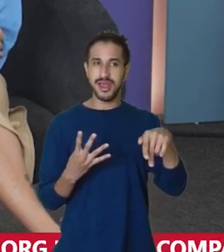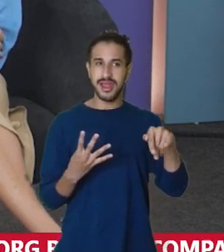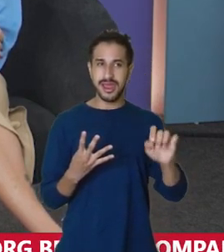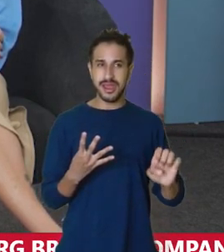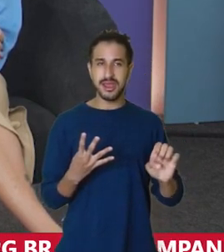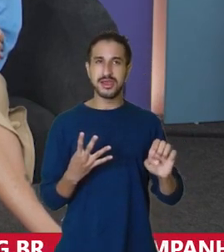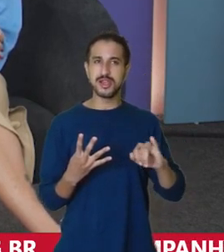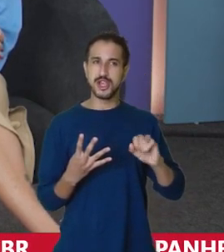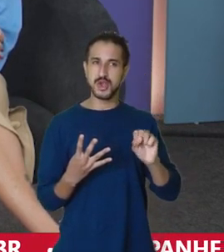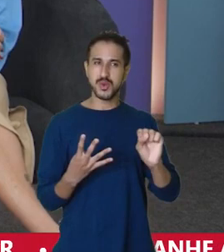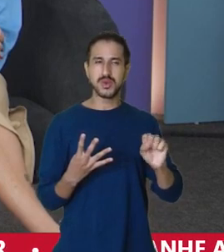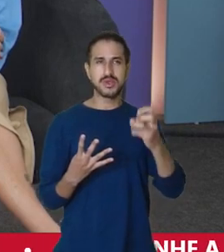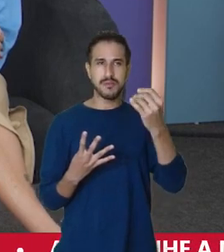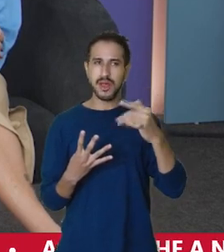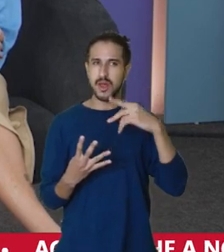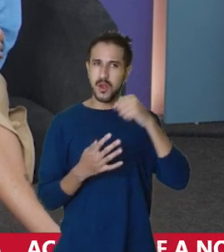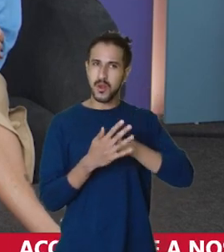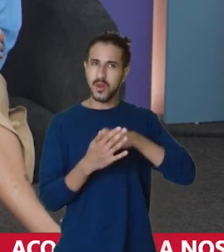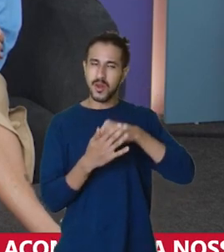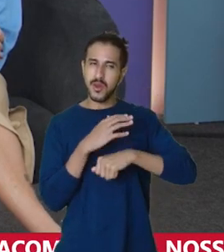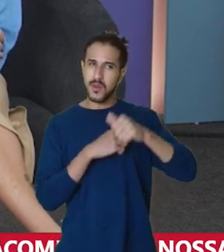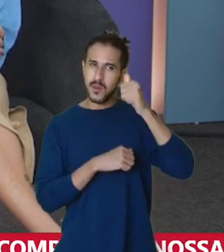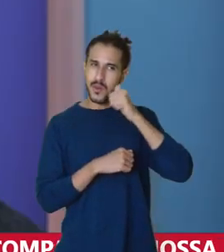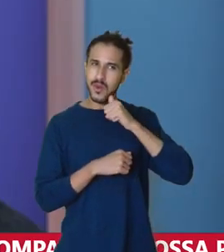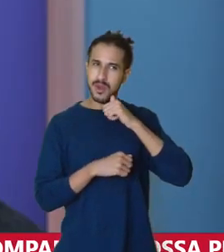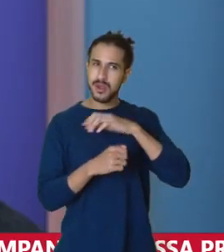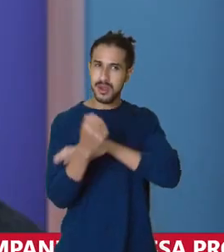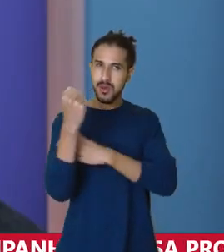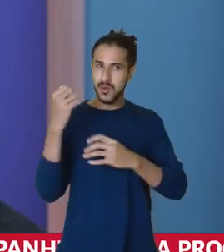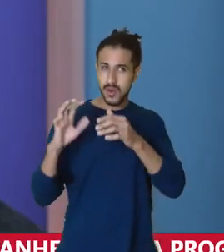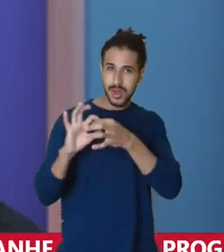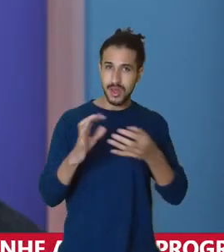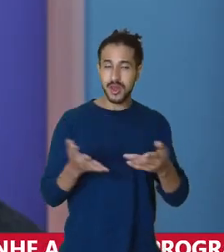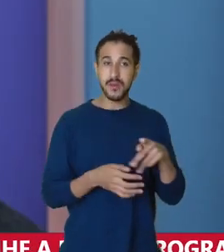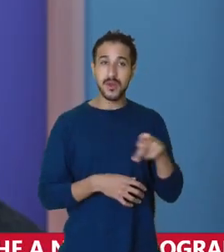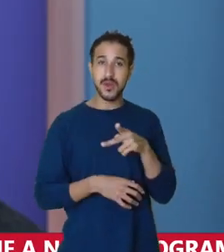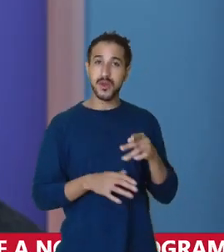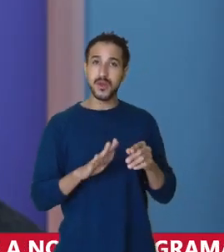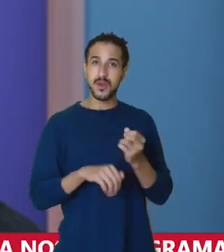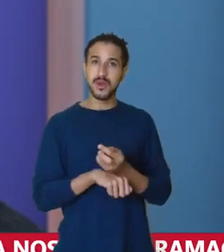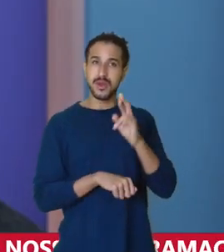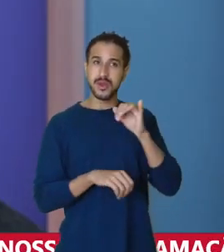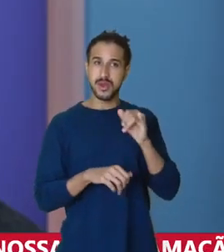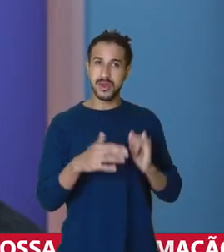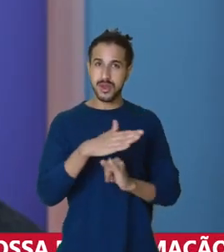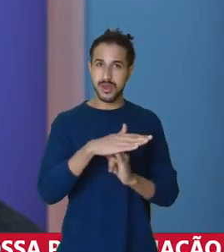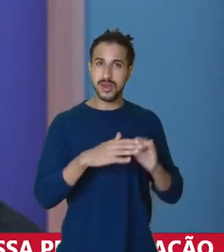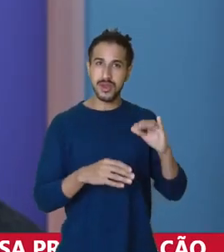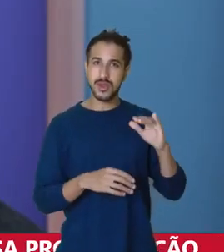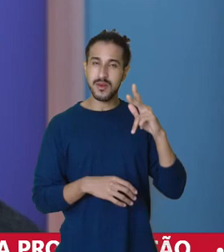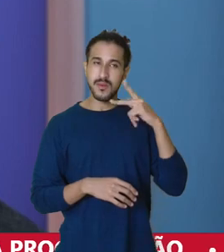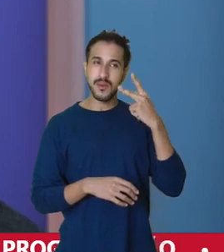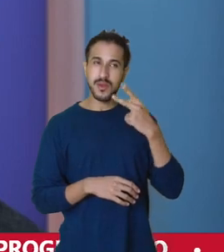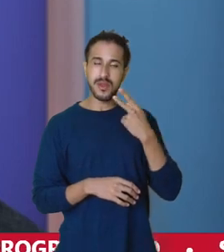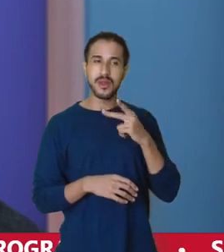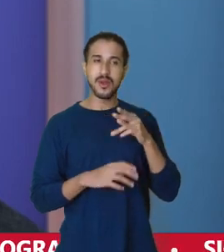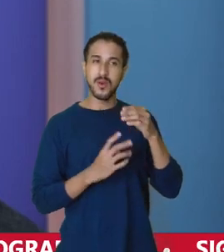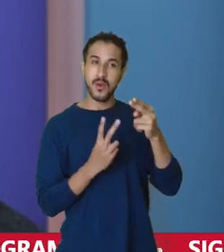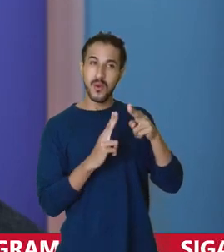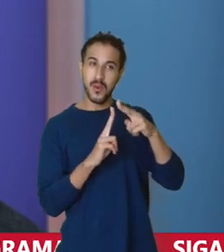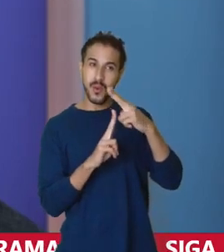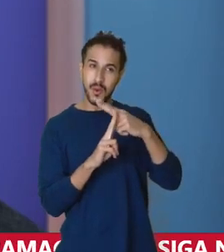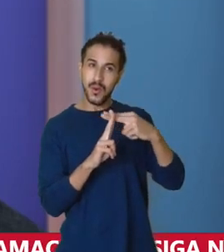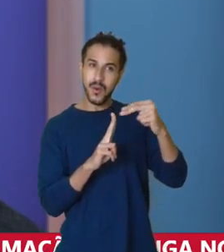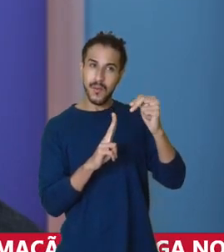Jesus para falar da luta feminista na atual conjuntura. A professora doutora do Instituto de Ciência Política da UNB, Flávia